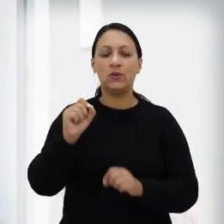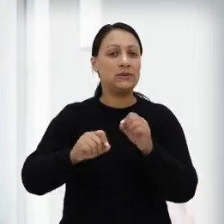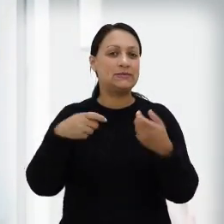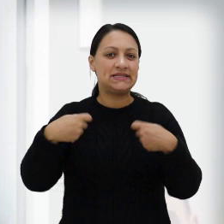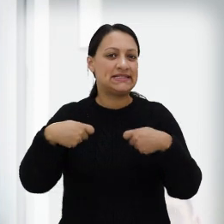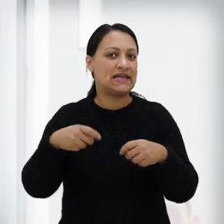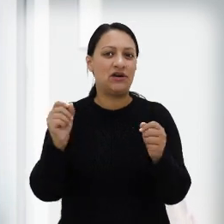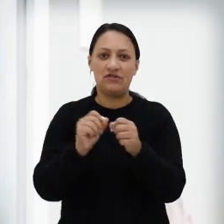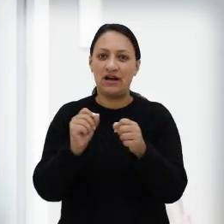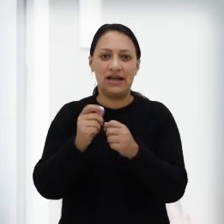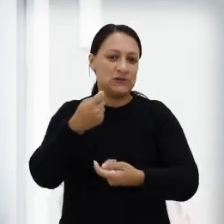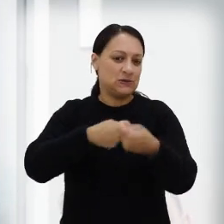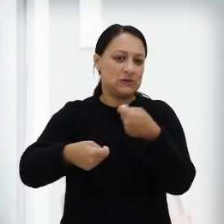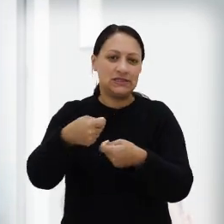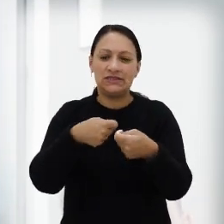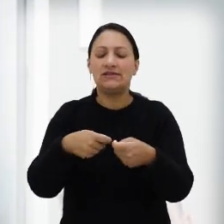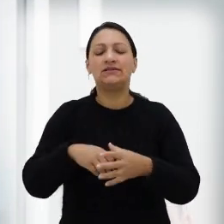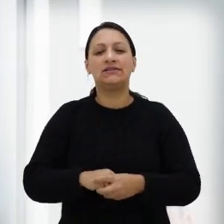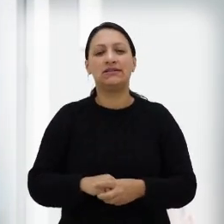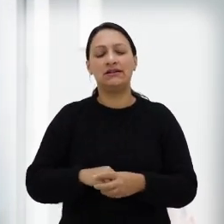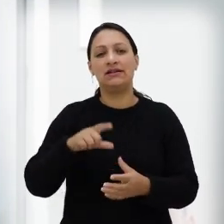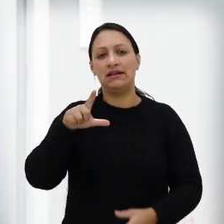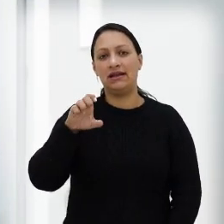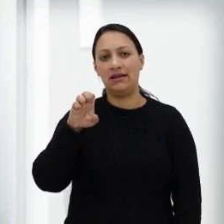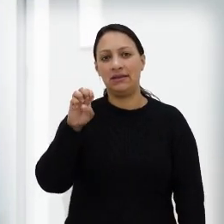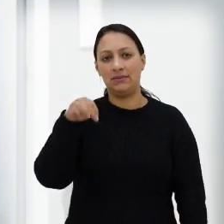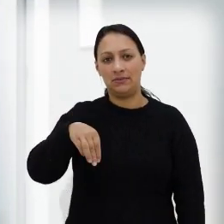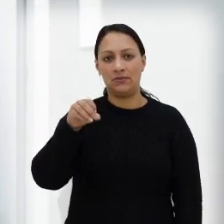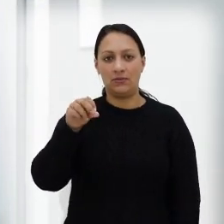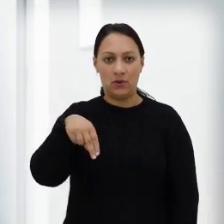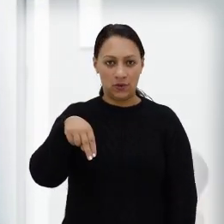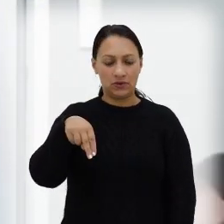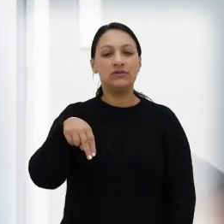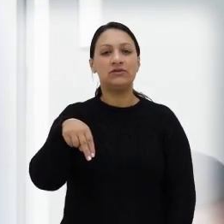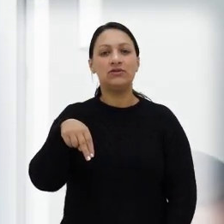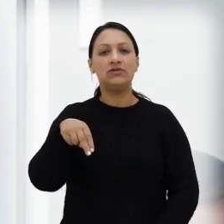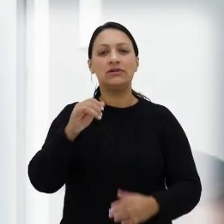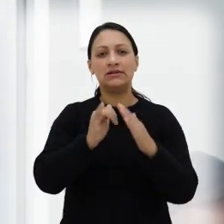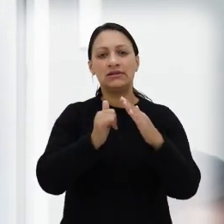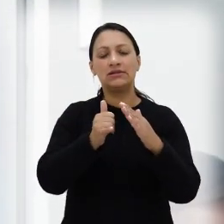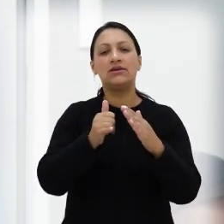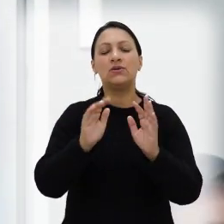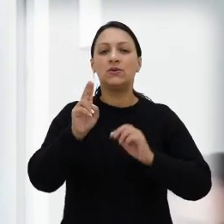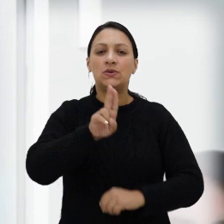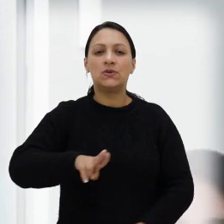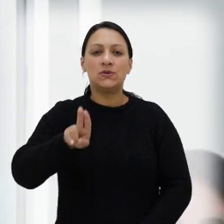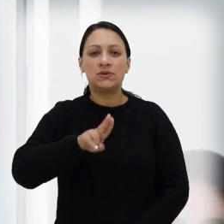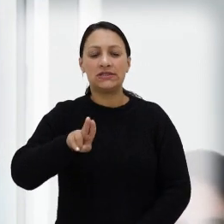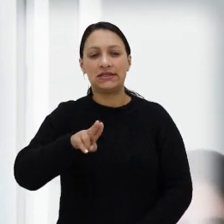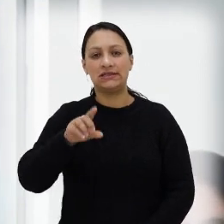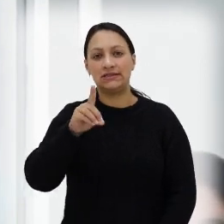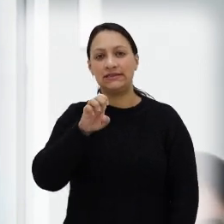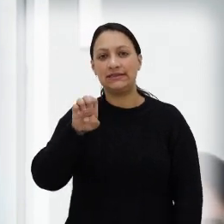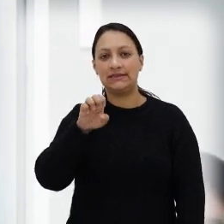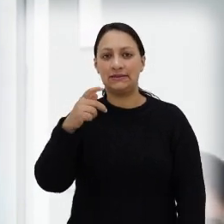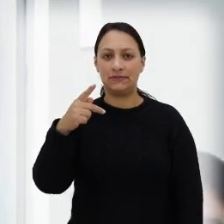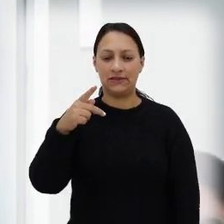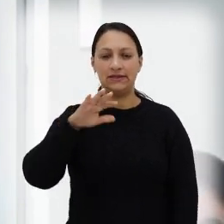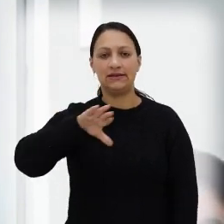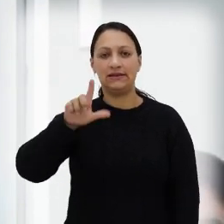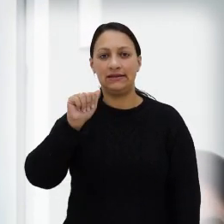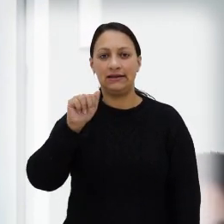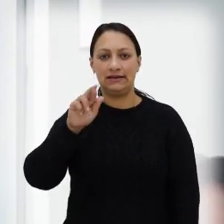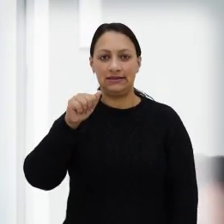faz. A Lemon Go é uma startup focada utilizando Deep Learning para entender o comportamento dos teus clientes dentro da tua